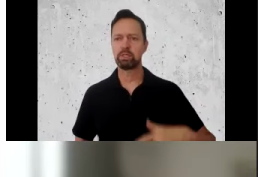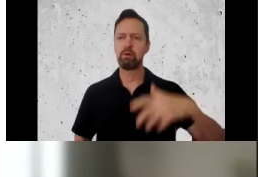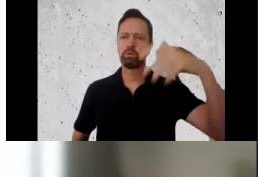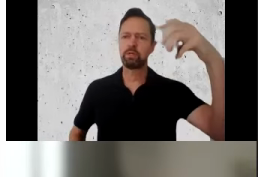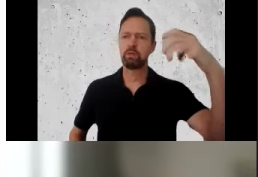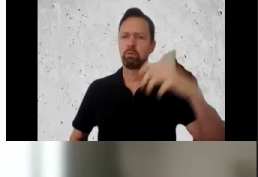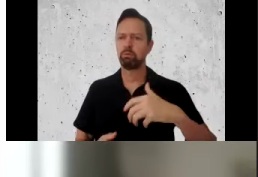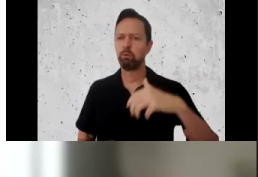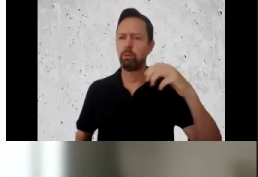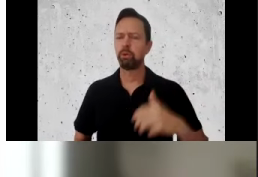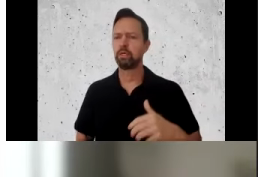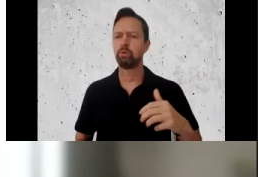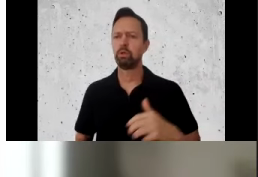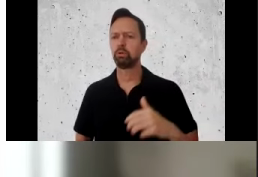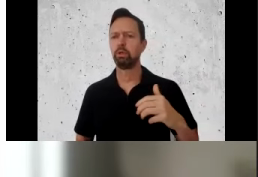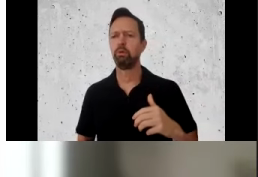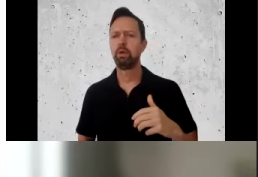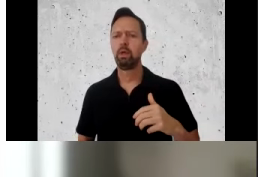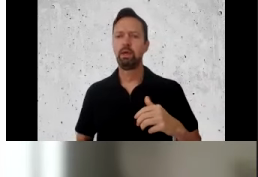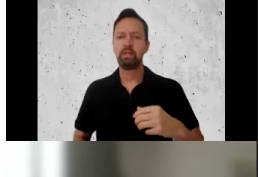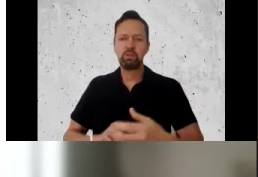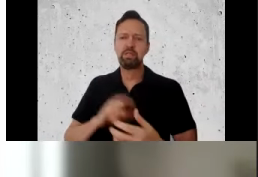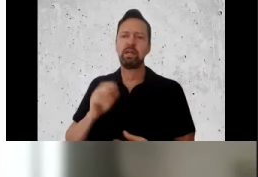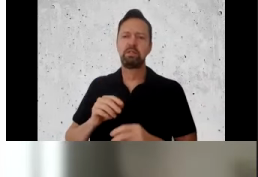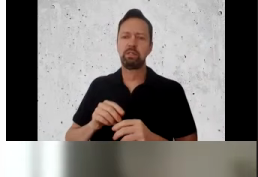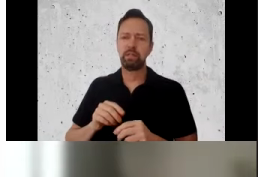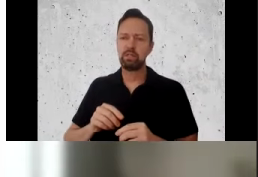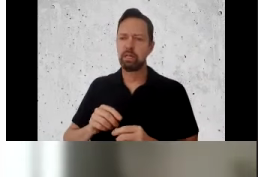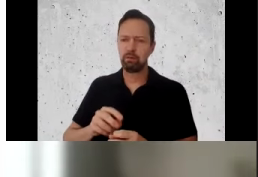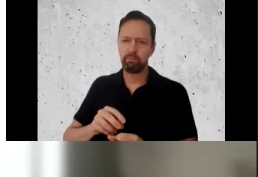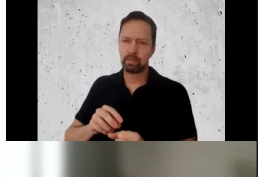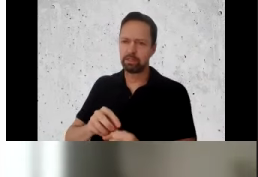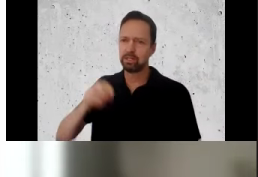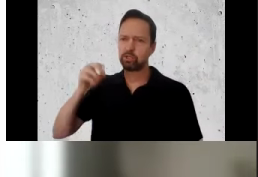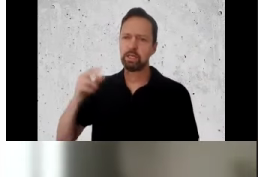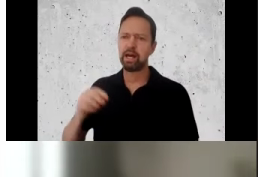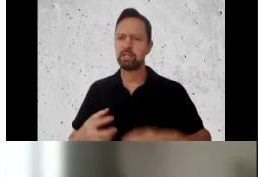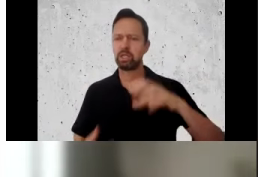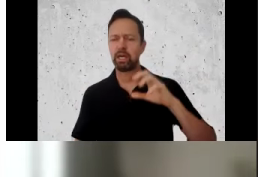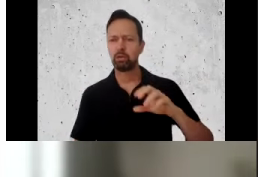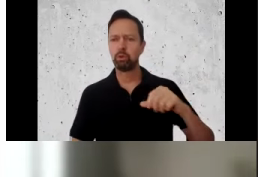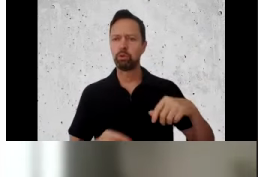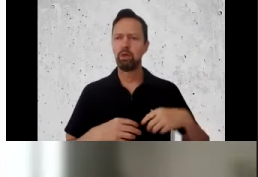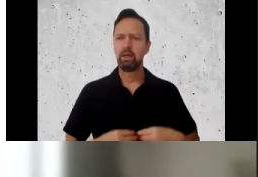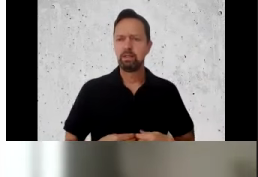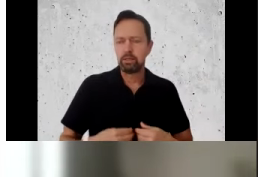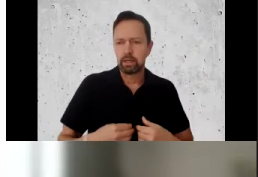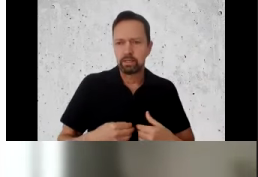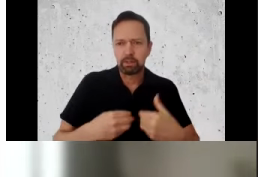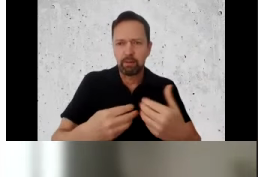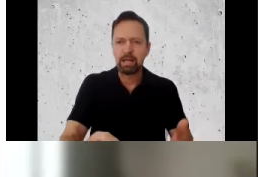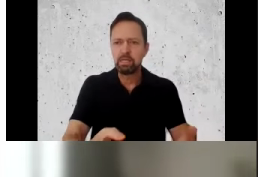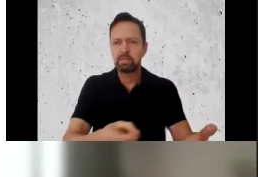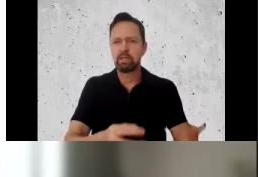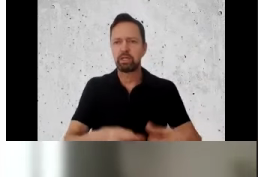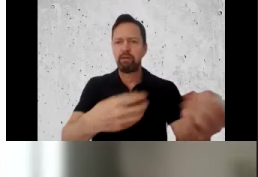própria distribuição, alguns fazendo um componente, o outro ou não. Isso se estende desde a questão acionária, de quem é dono, de a